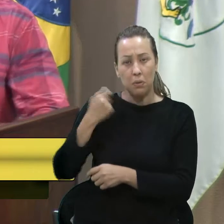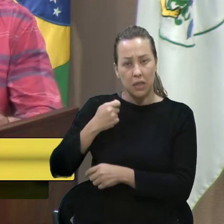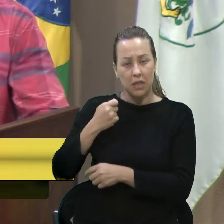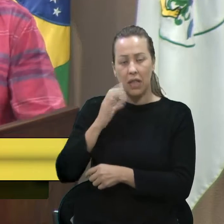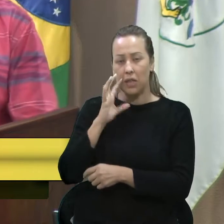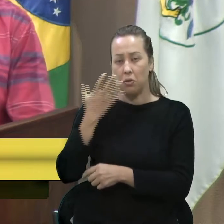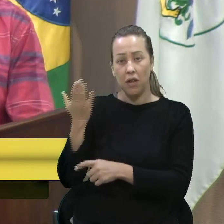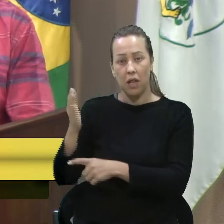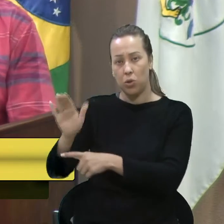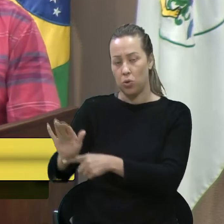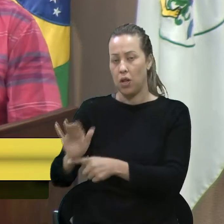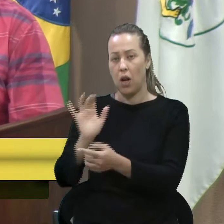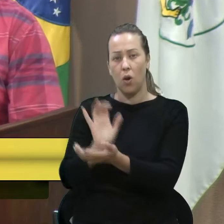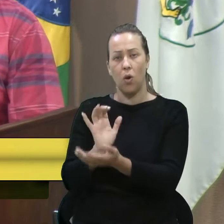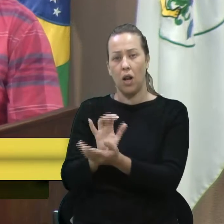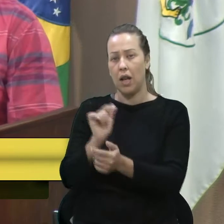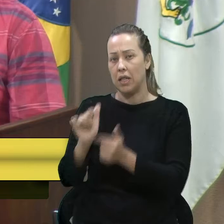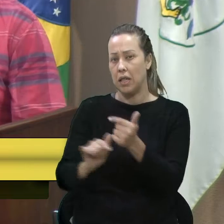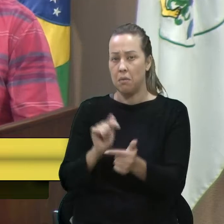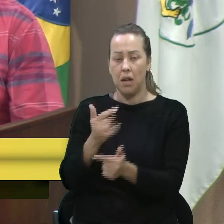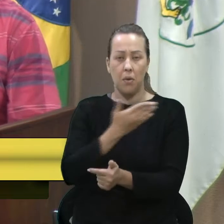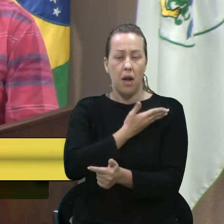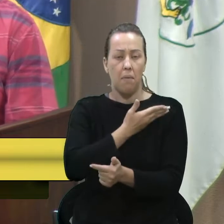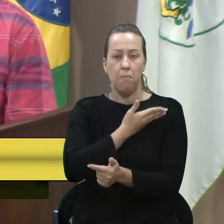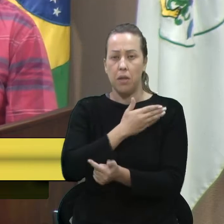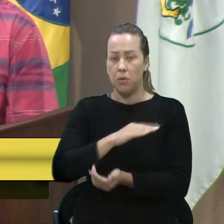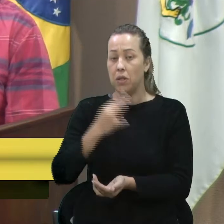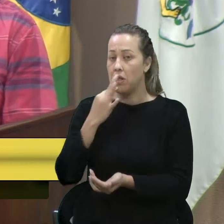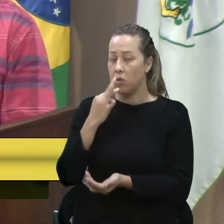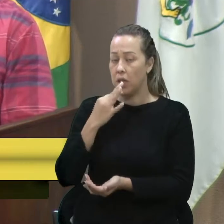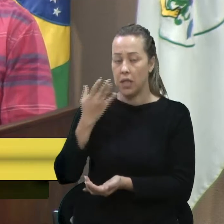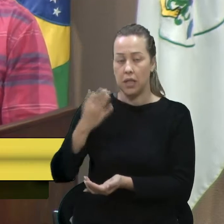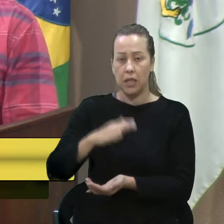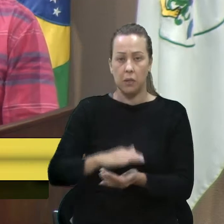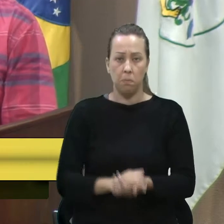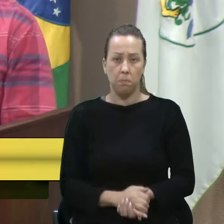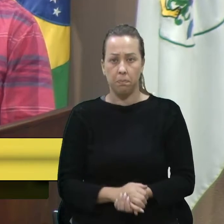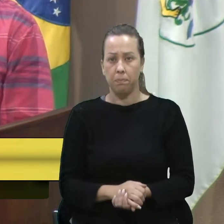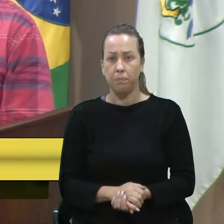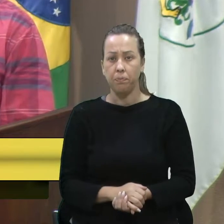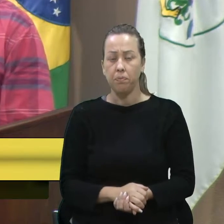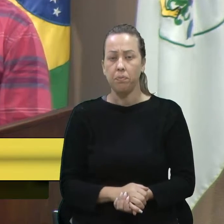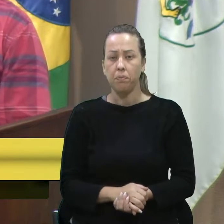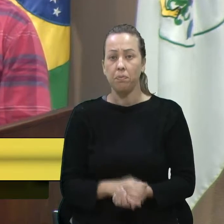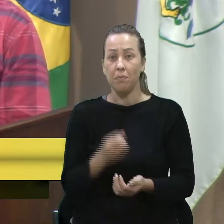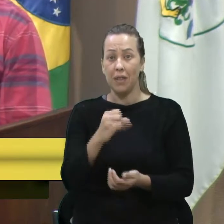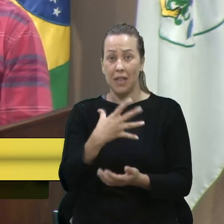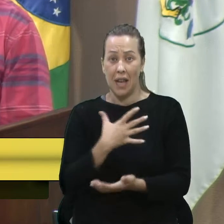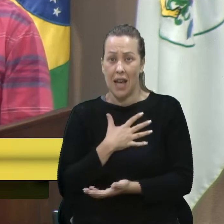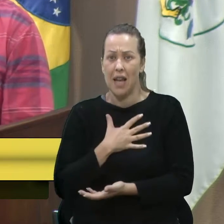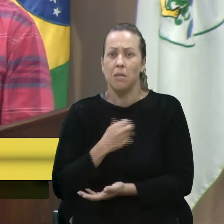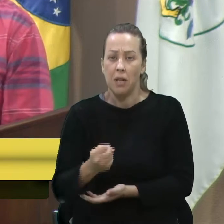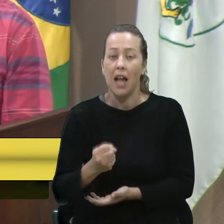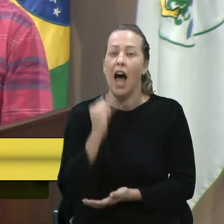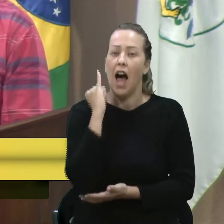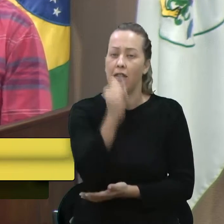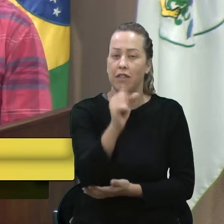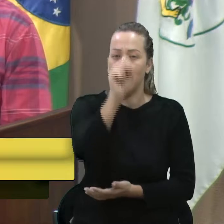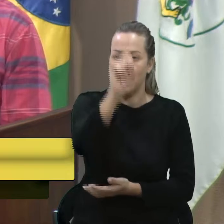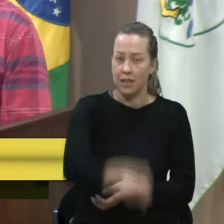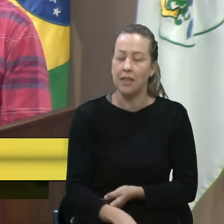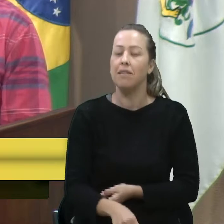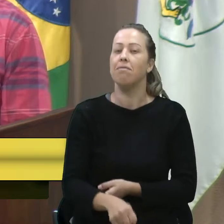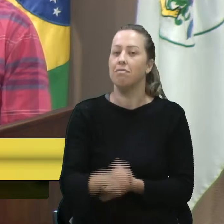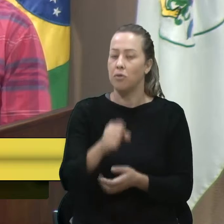Um colega de trabalho, um amigo, alguém que a gente conheça. Quem quer se matar, avisa. Dá